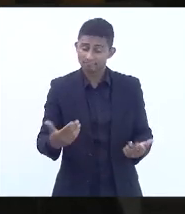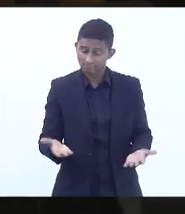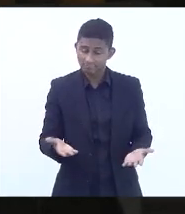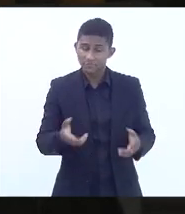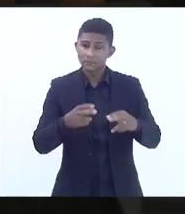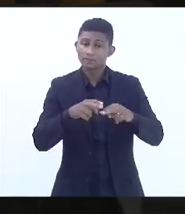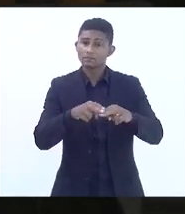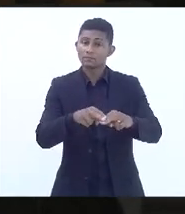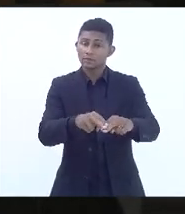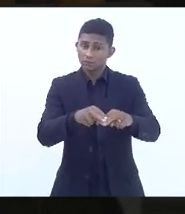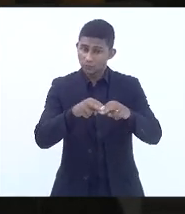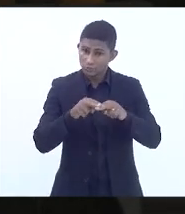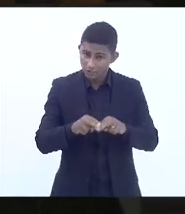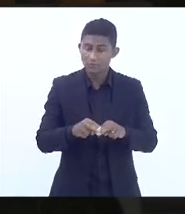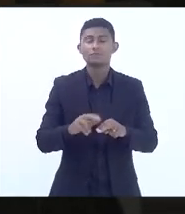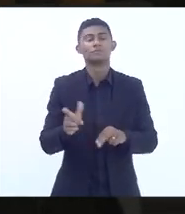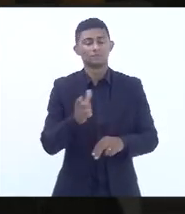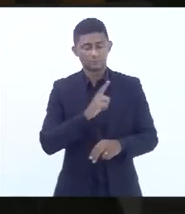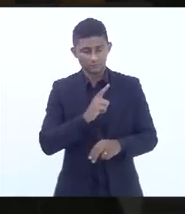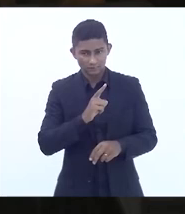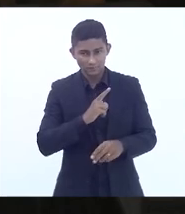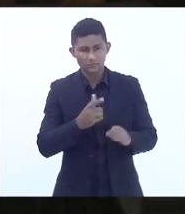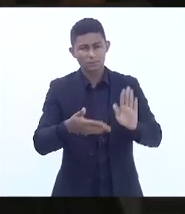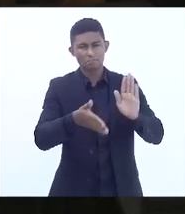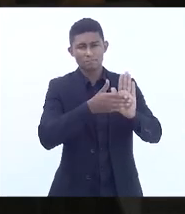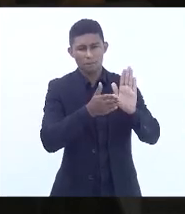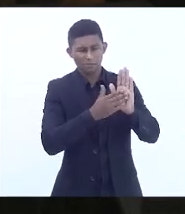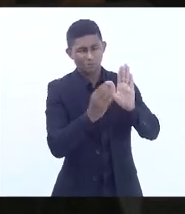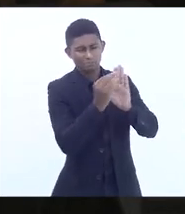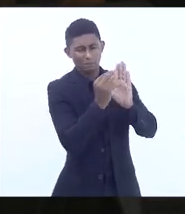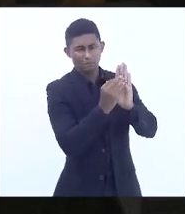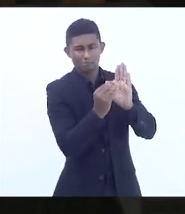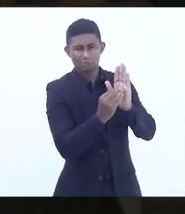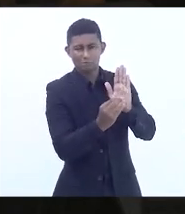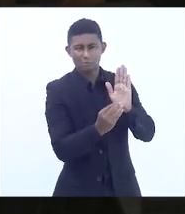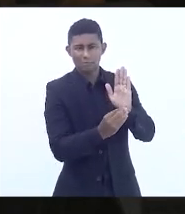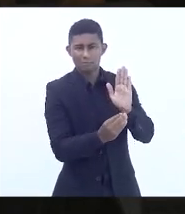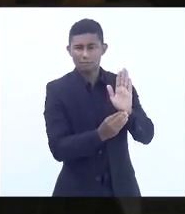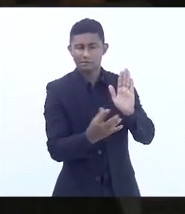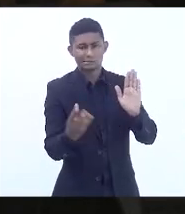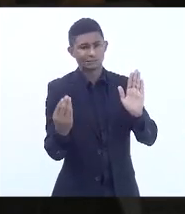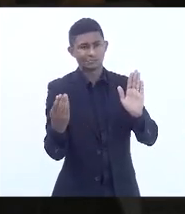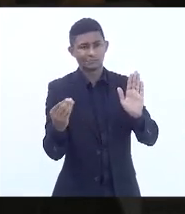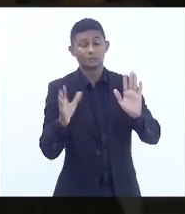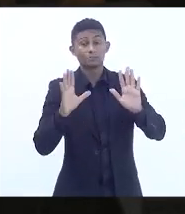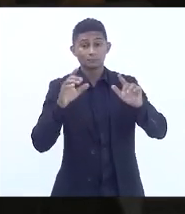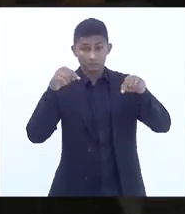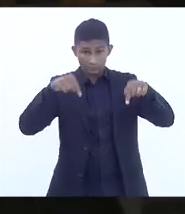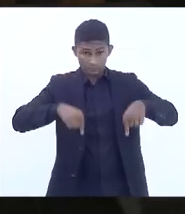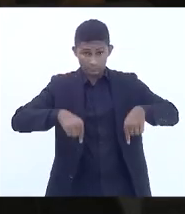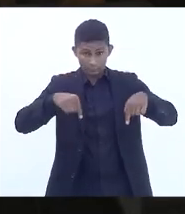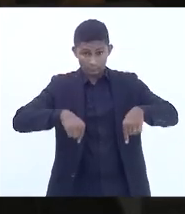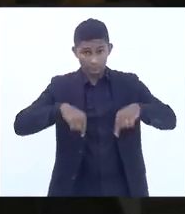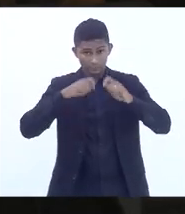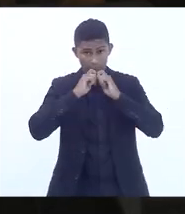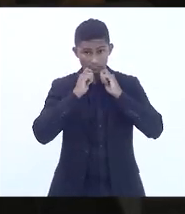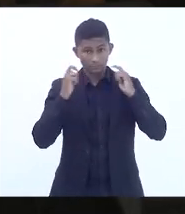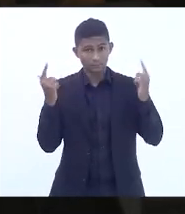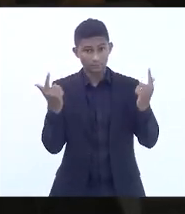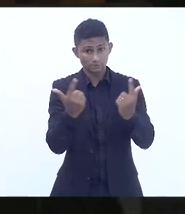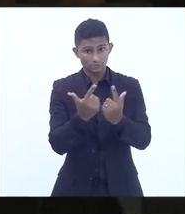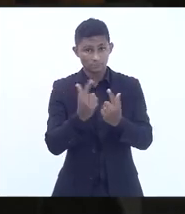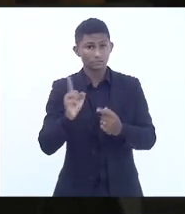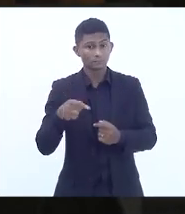esse certo atropelo. Mas compete ao Parlamento Fluminense dar conta